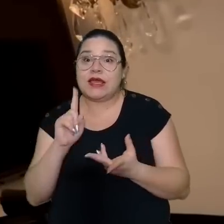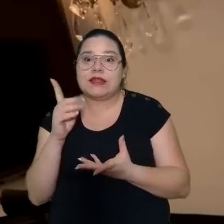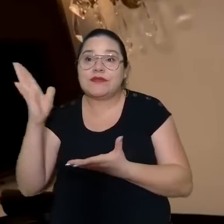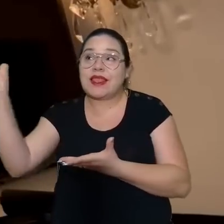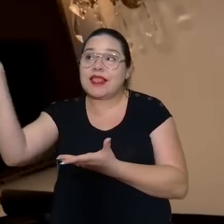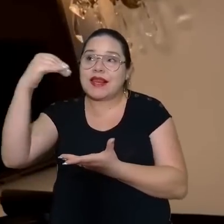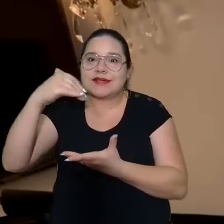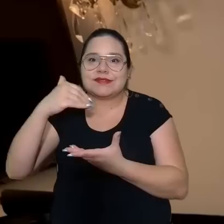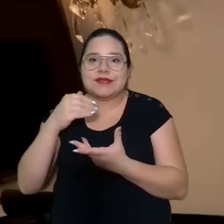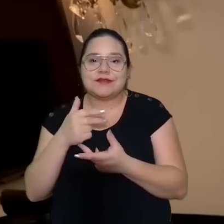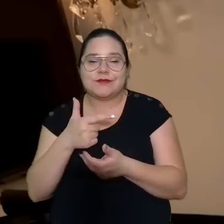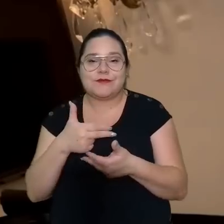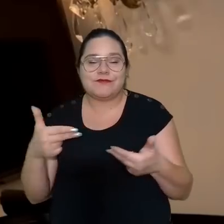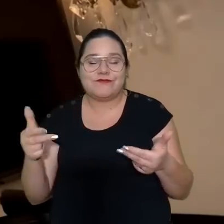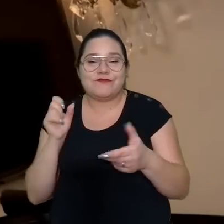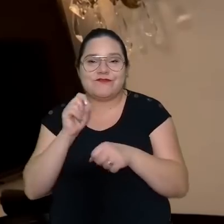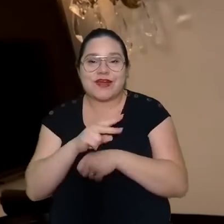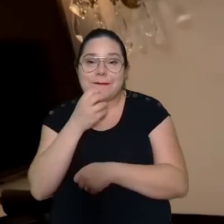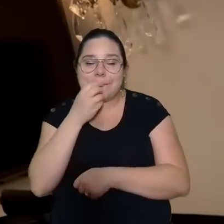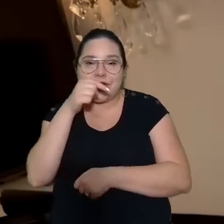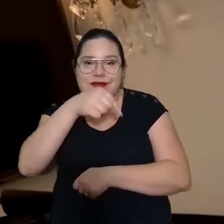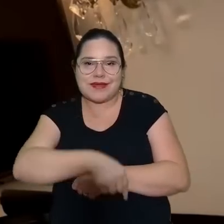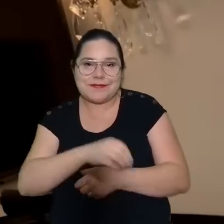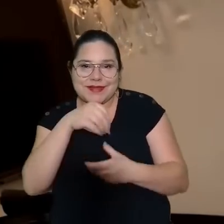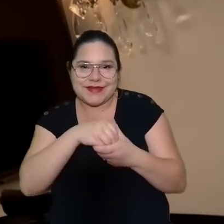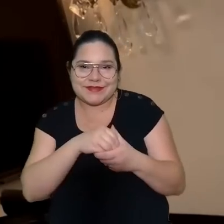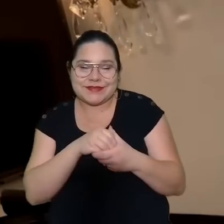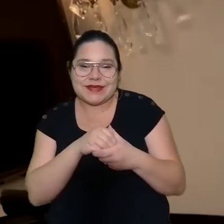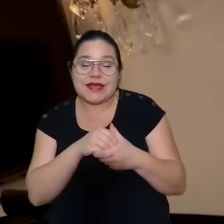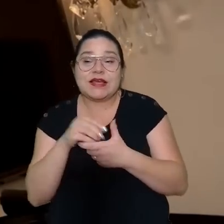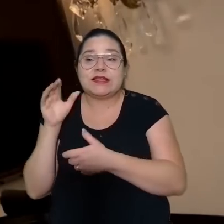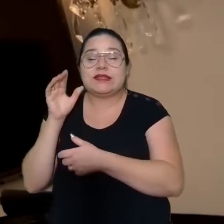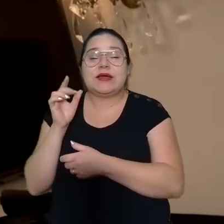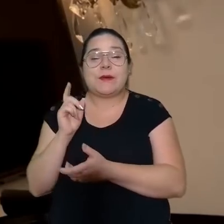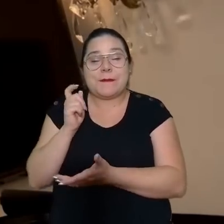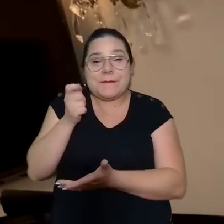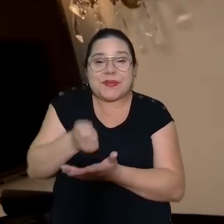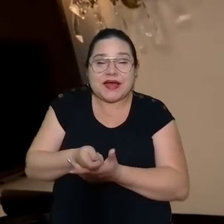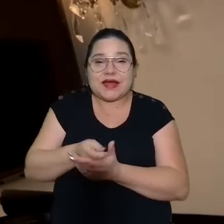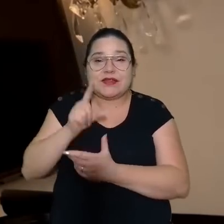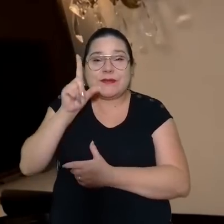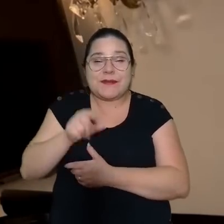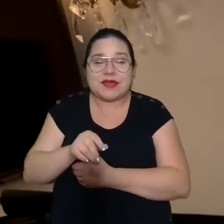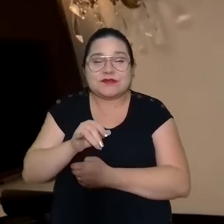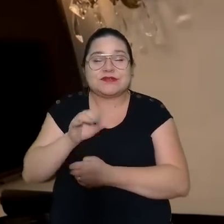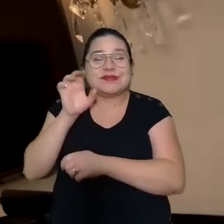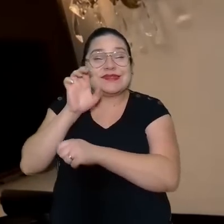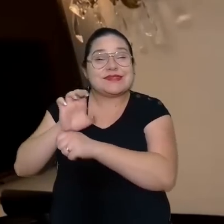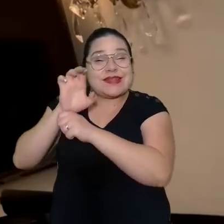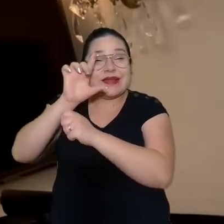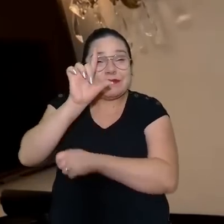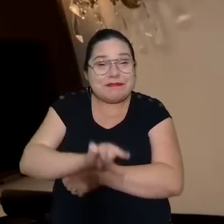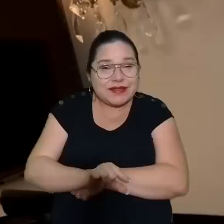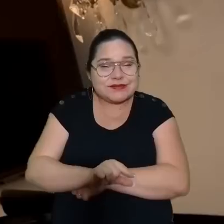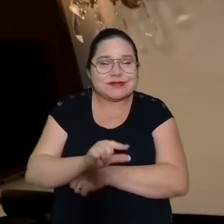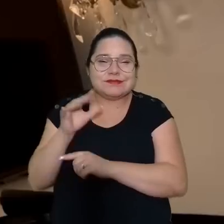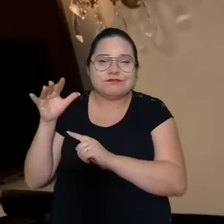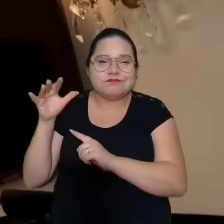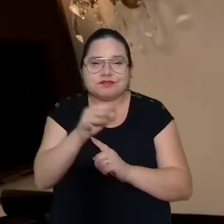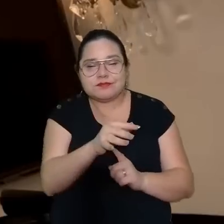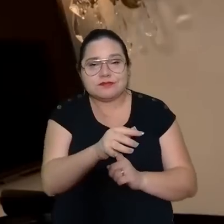da gente. Então, ter menos o Estado nas costas das pessoas é um grande desafio para que a gente